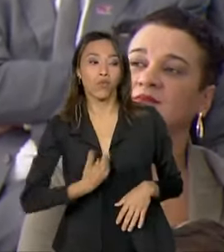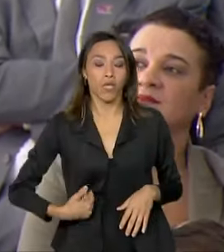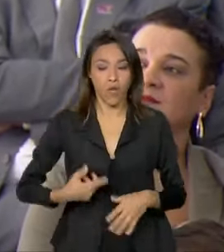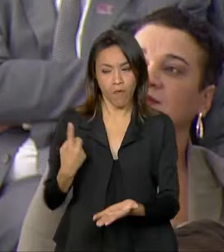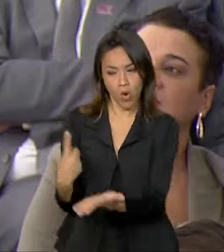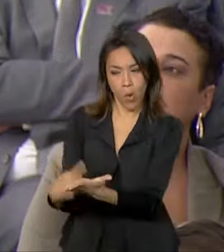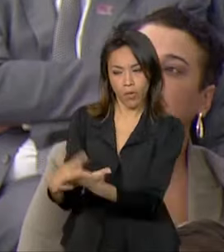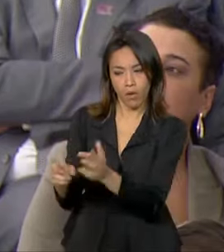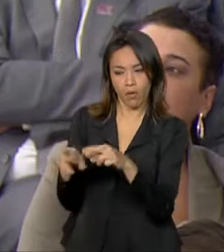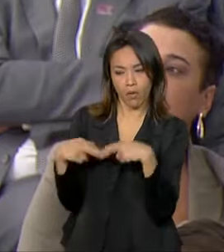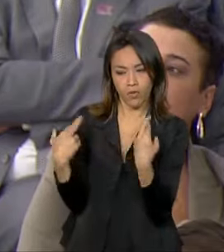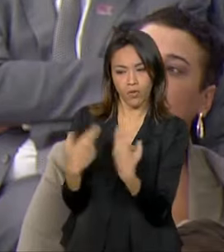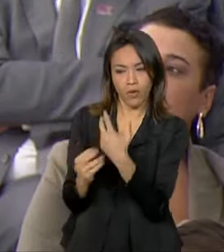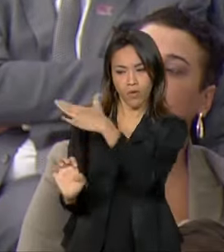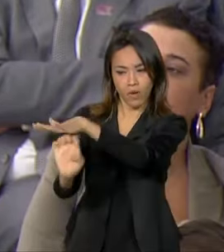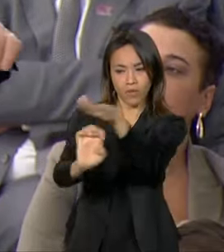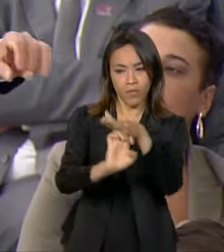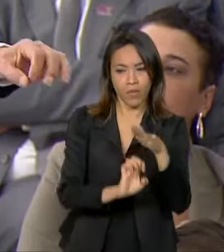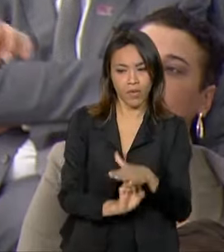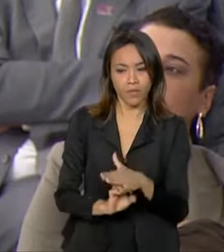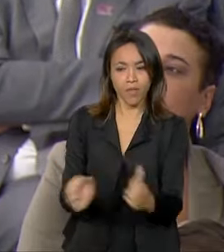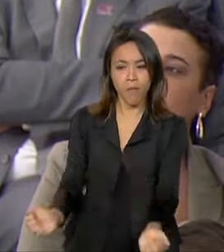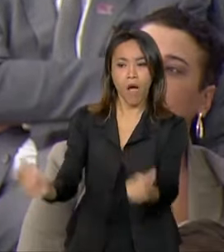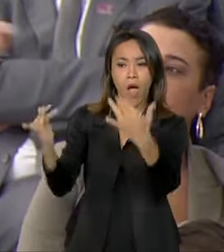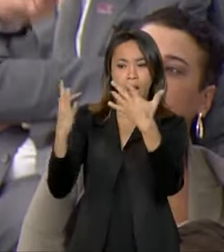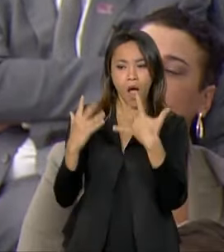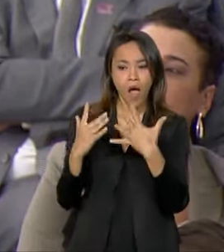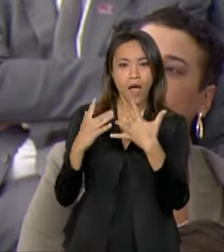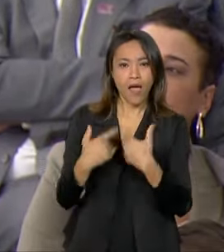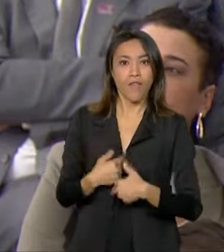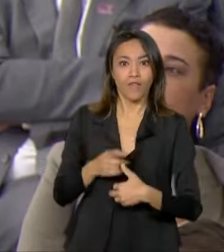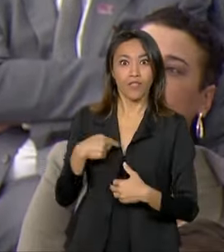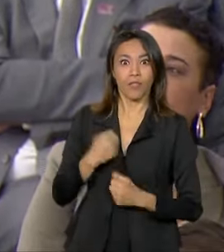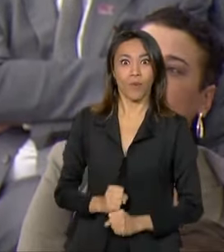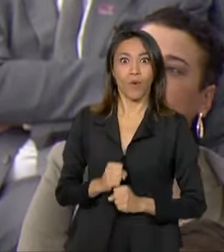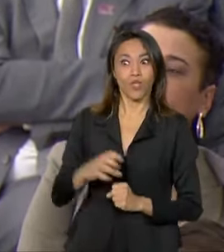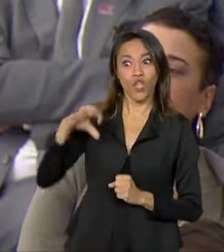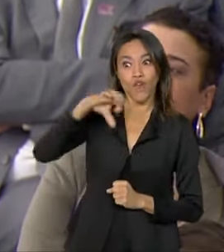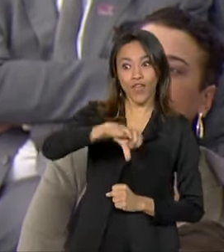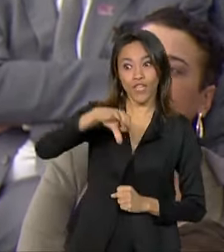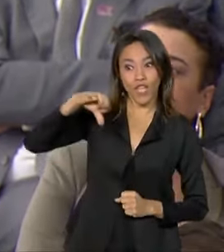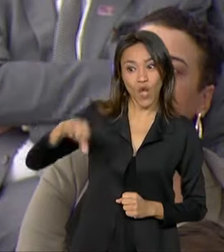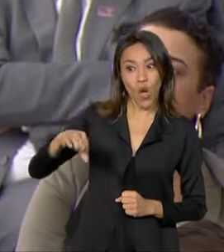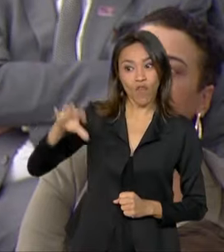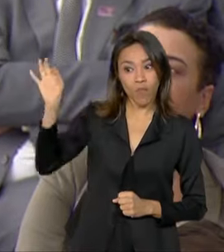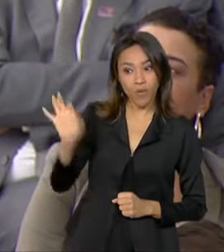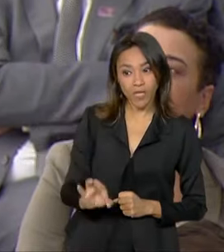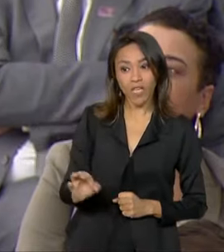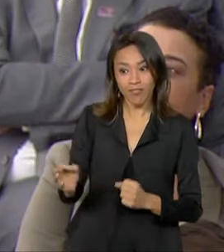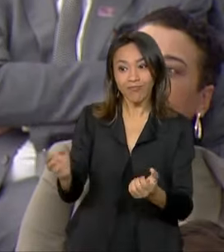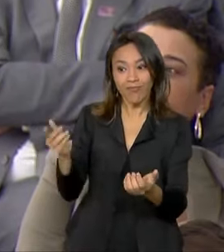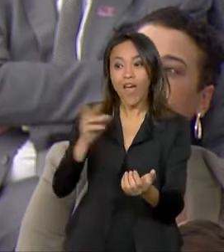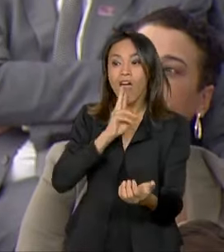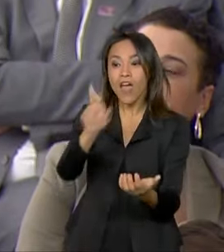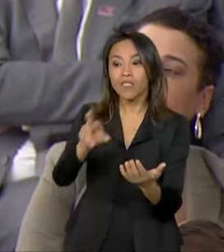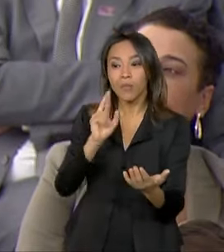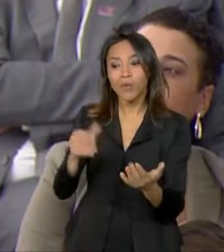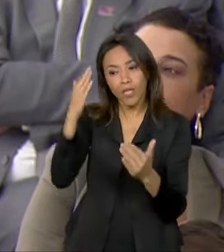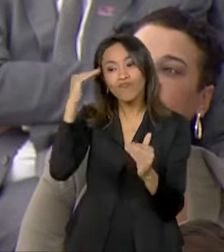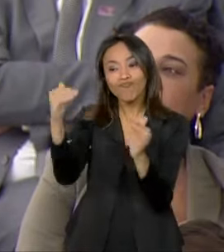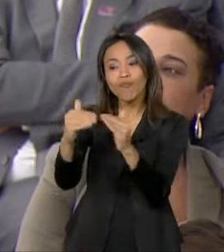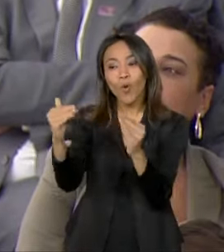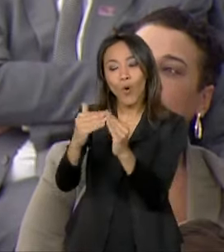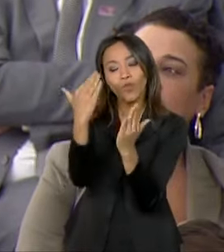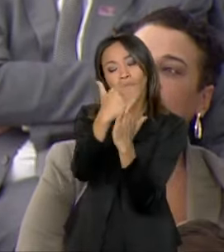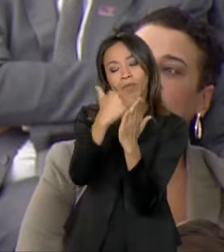com os empresários aqui, você pode atender 99% da pauta que eles entregar. Quando eles